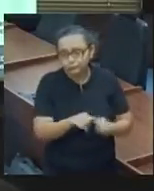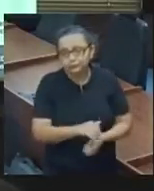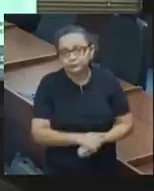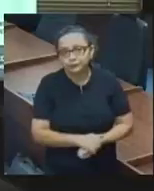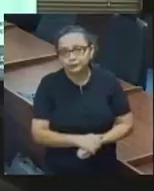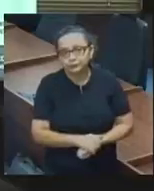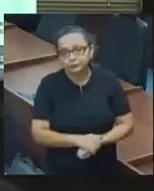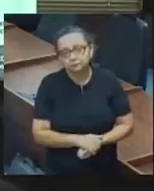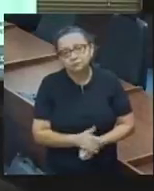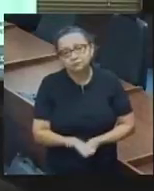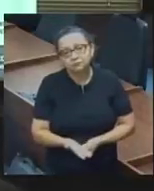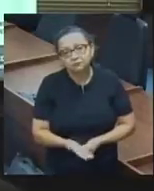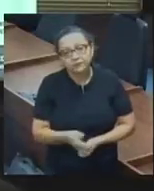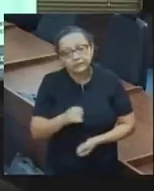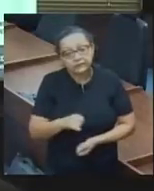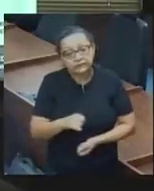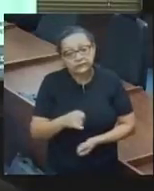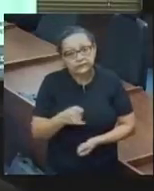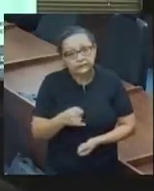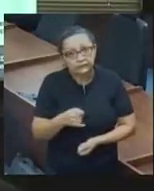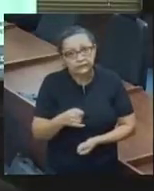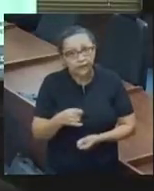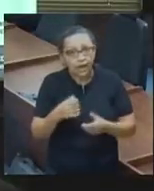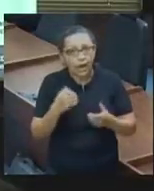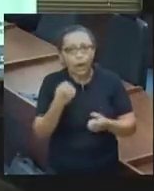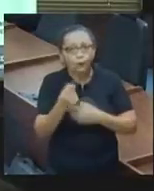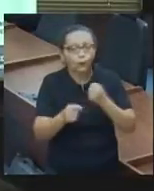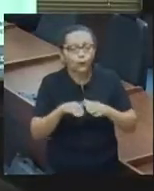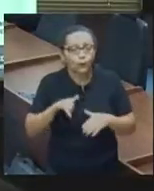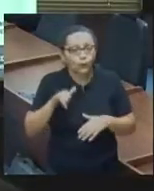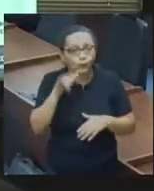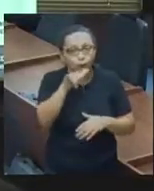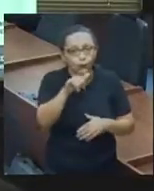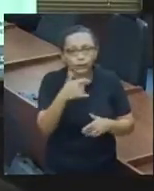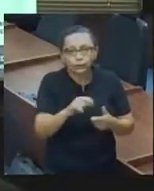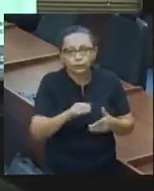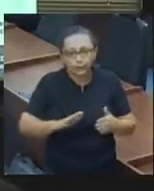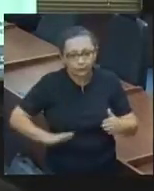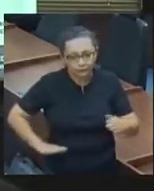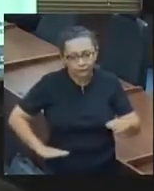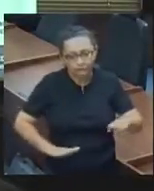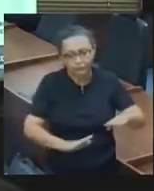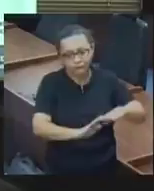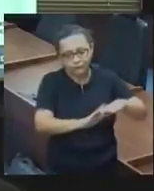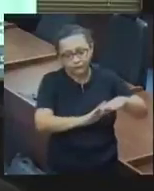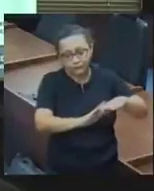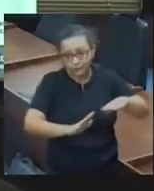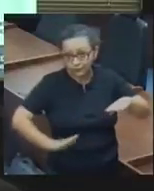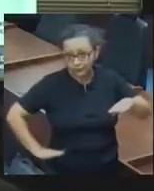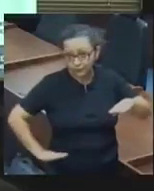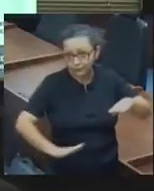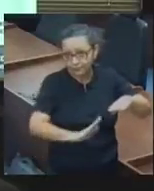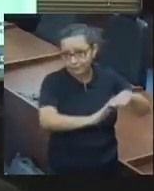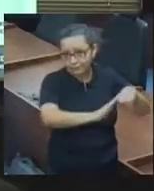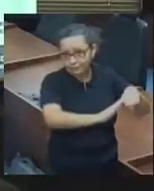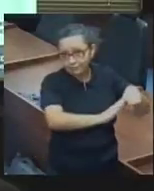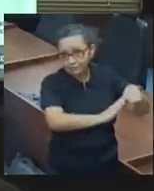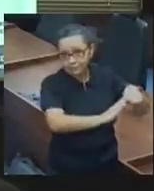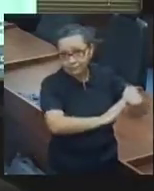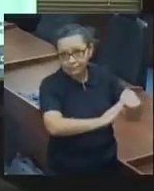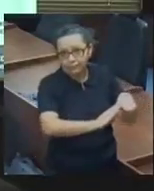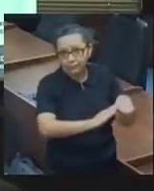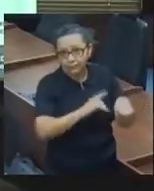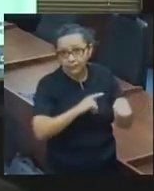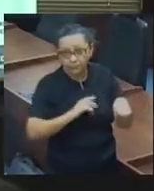nos locais onde não tem fim e por exemplo a escada que o cadeirante para